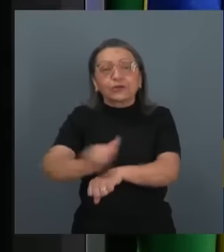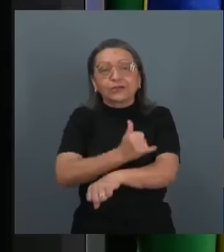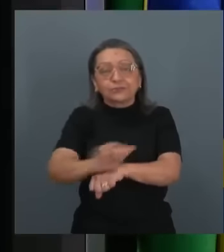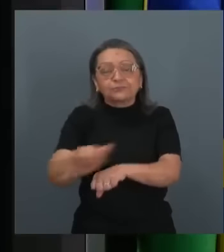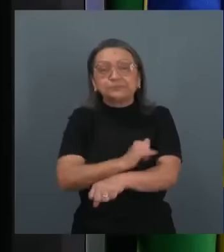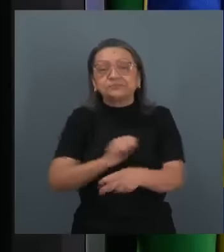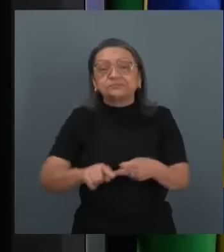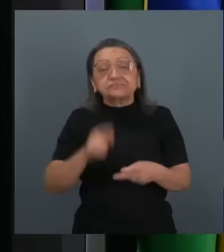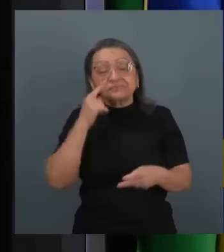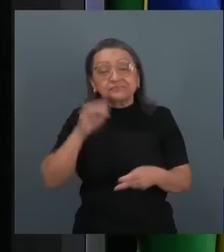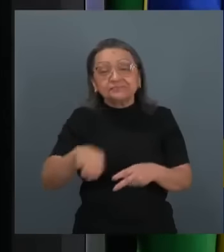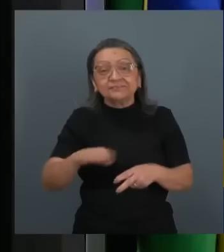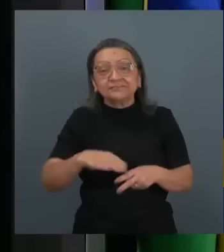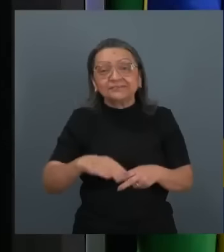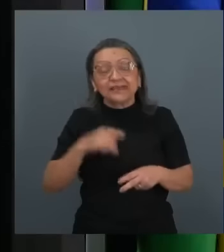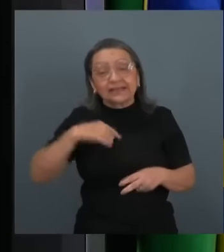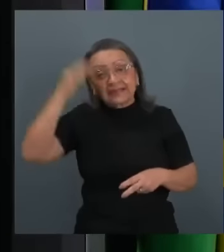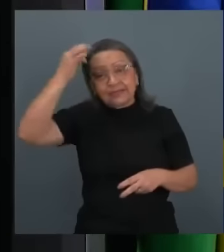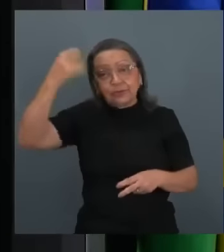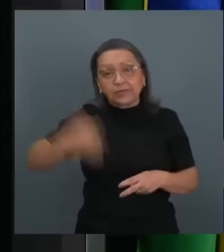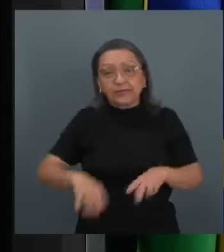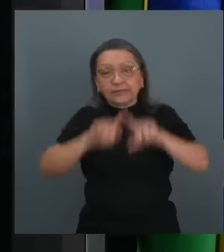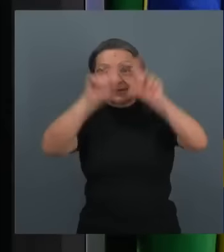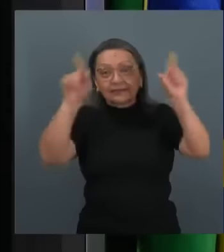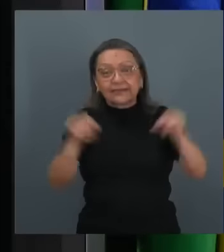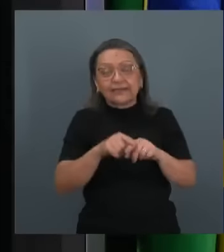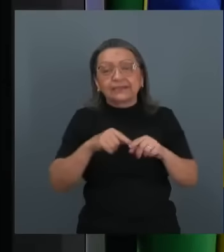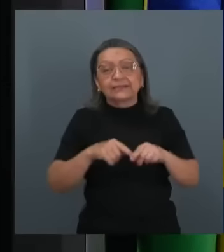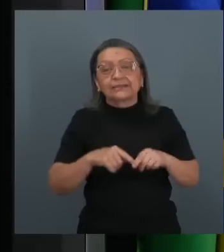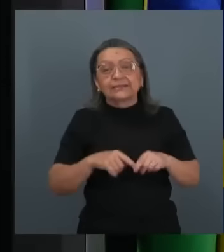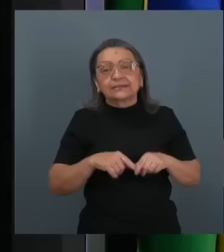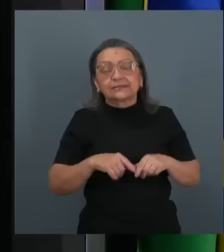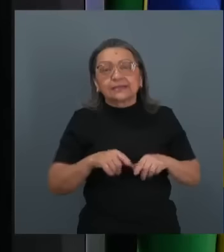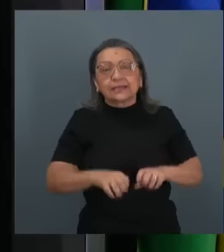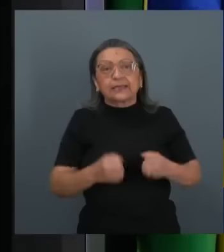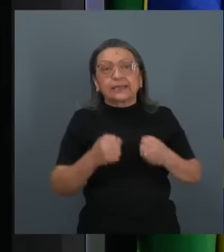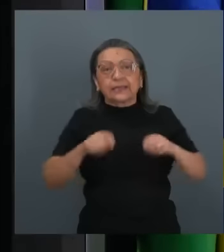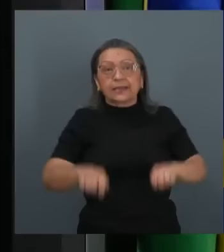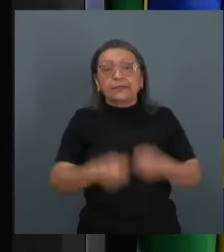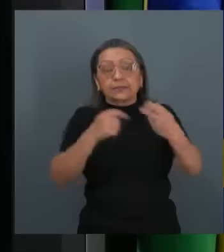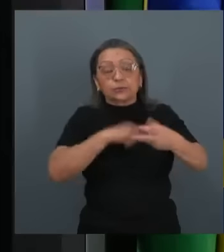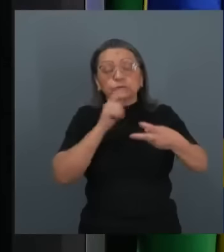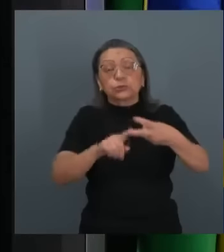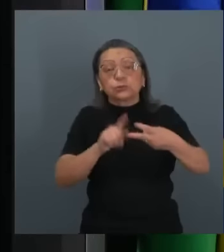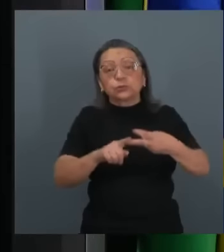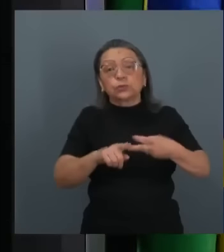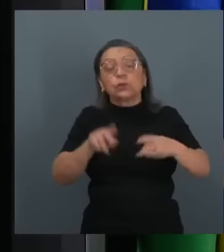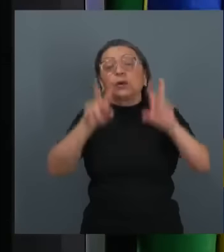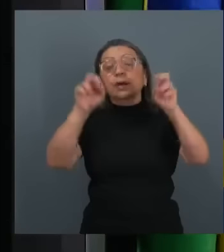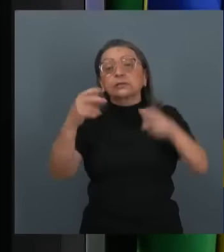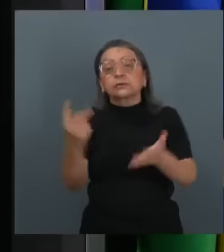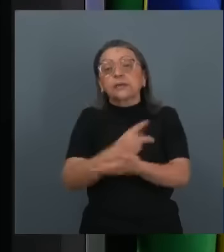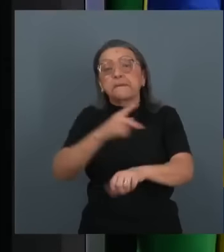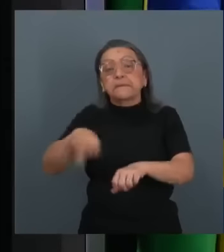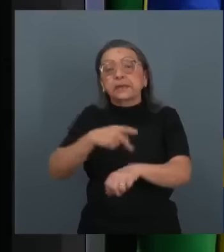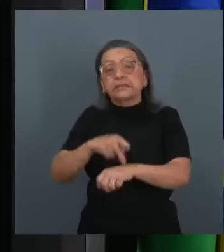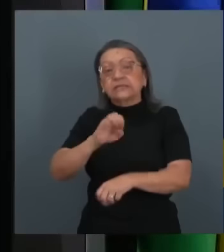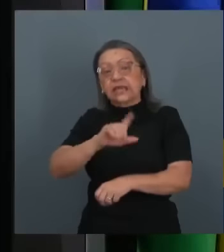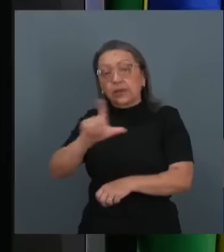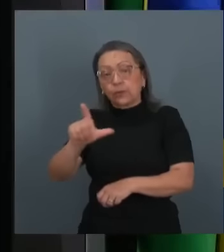a célebre teoria das janelas quebradas. O segundo é o caso de El Salvador, em que o